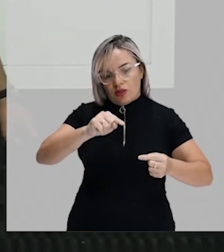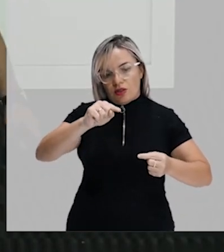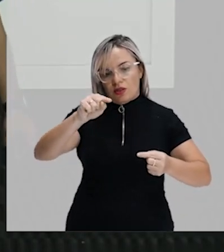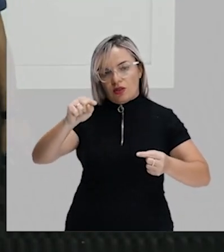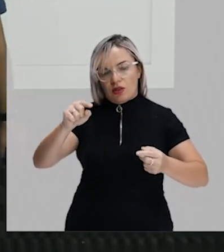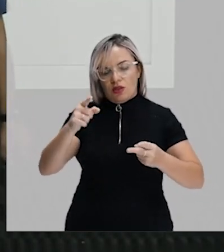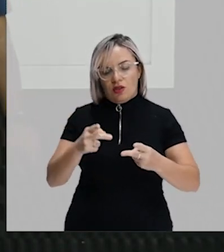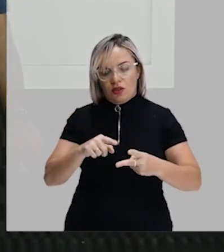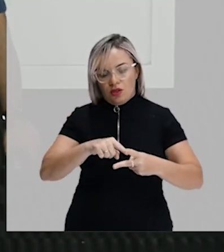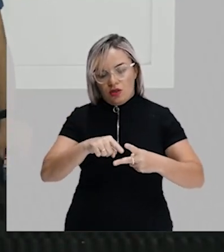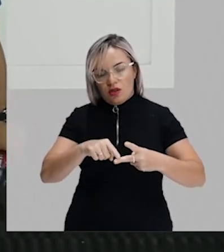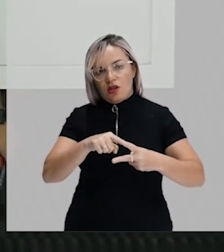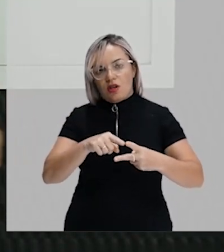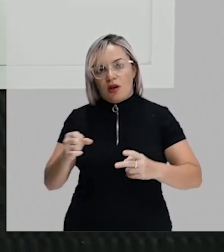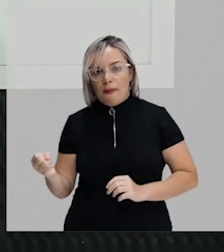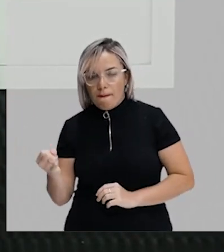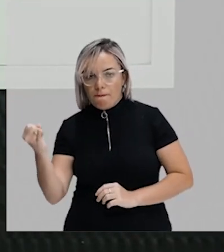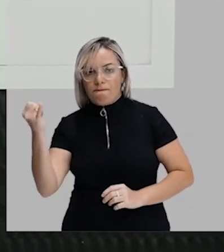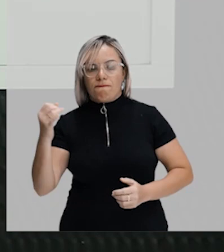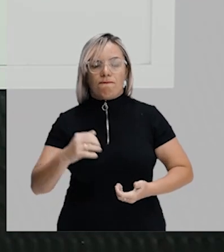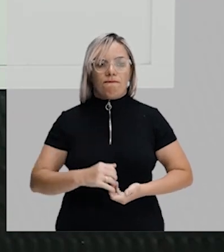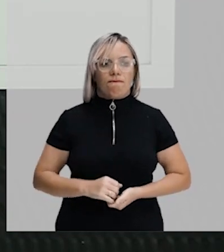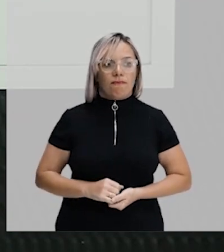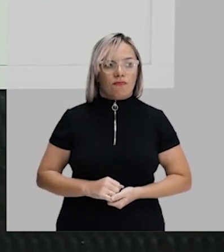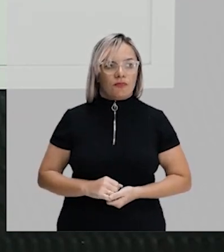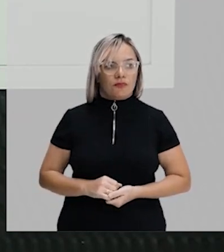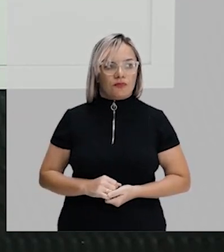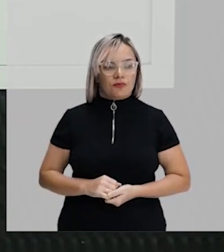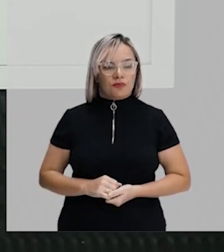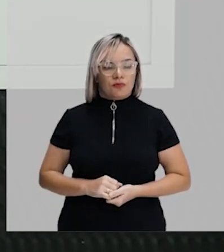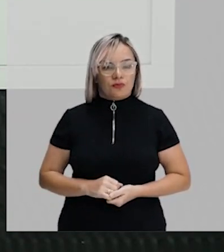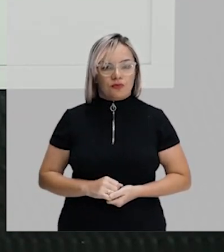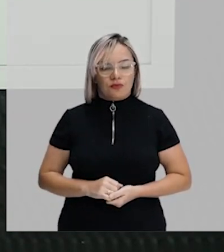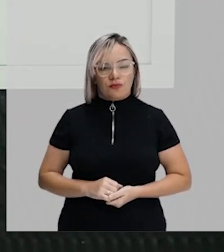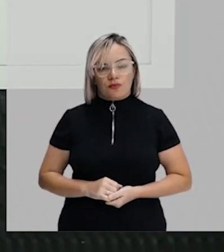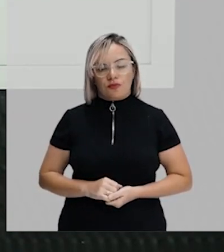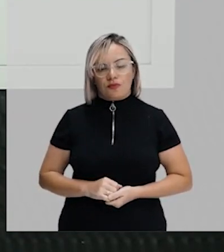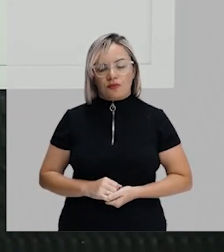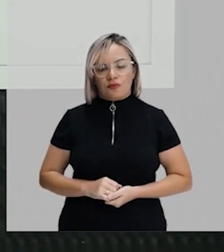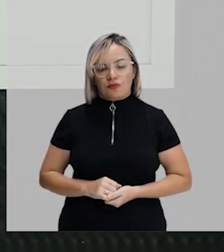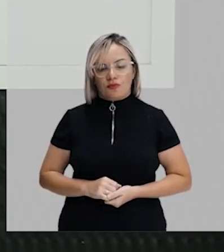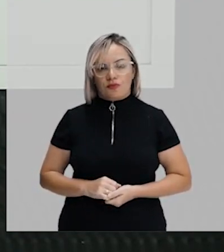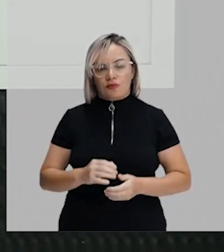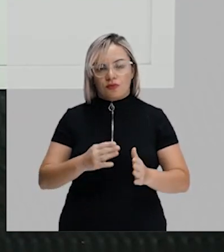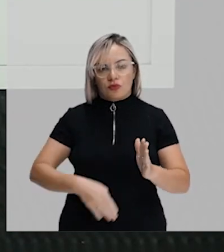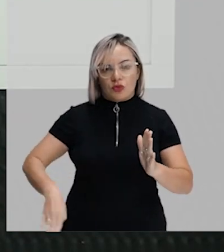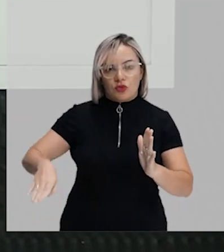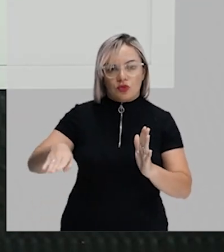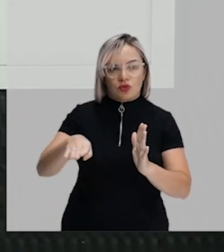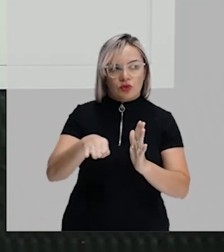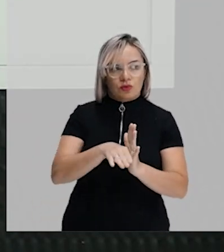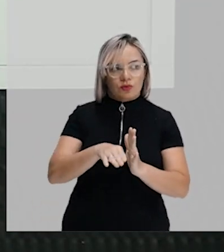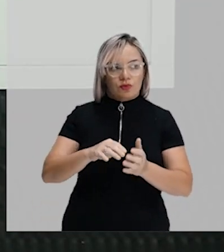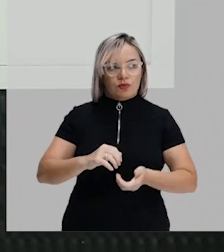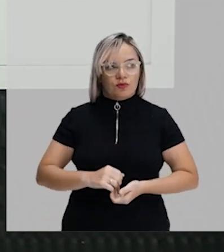ali é importantíssimo, tá certo? Então, ele vai chegar aqui em um certo